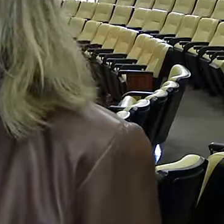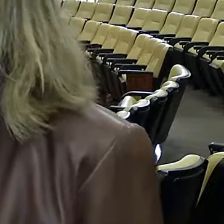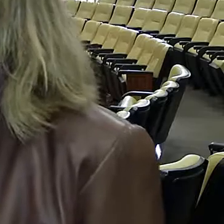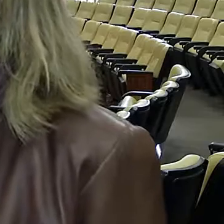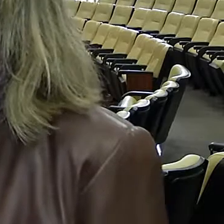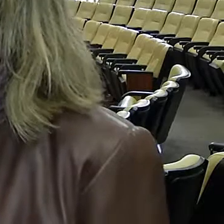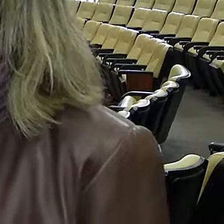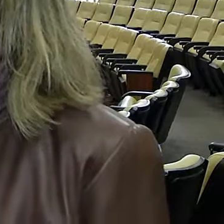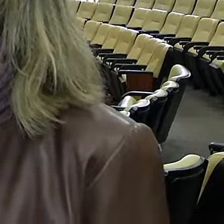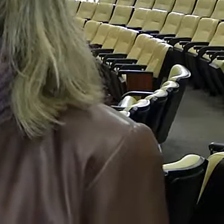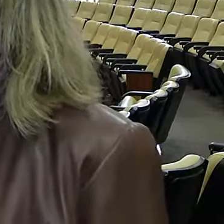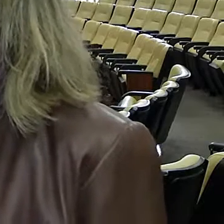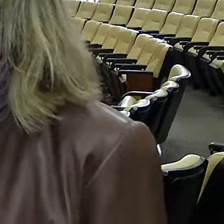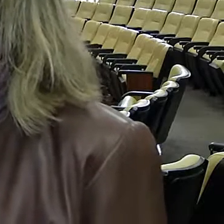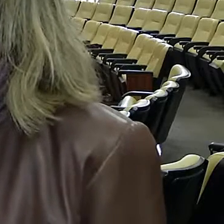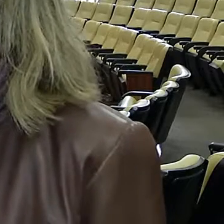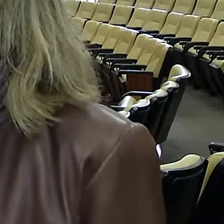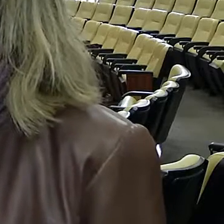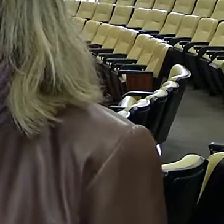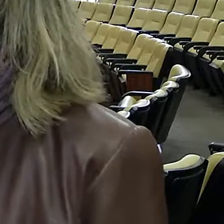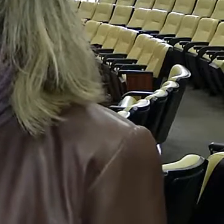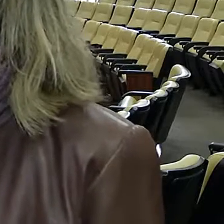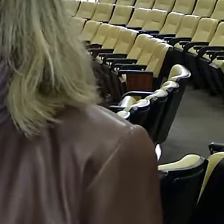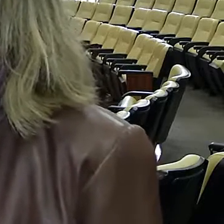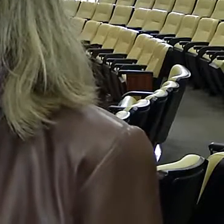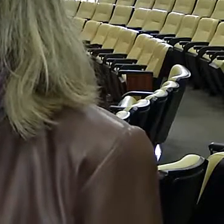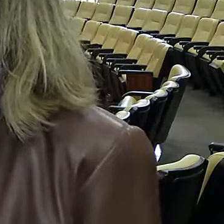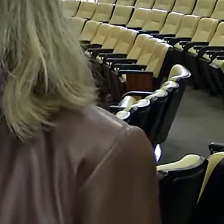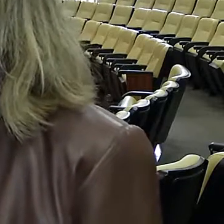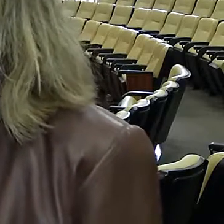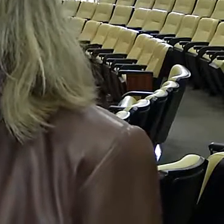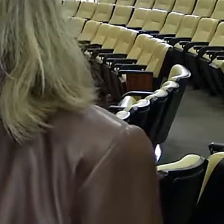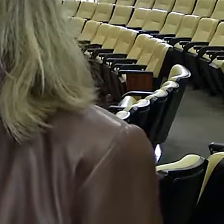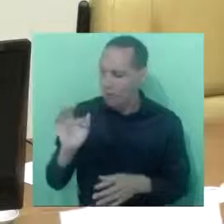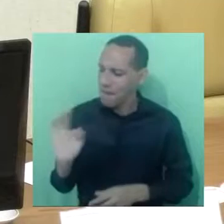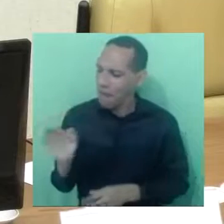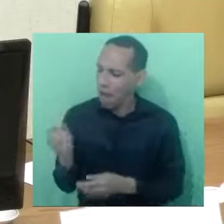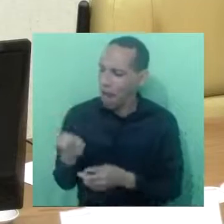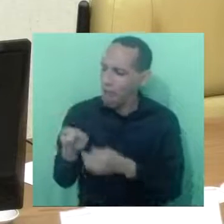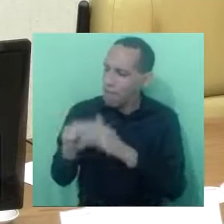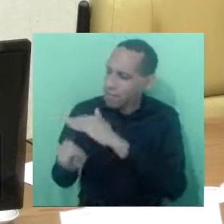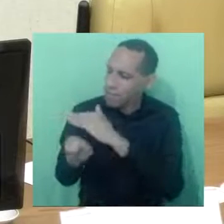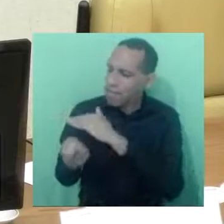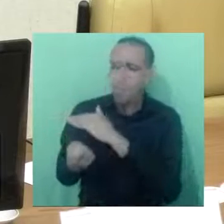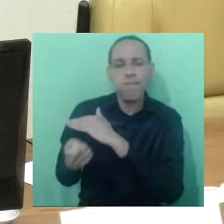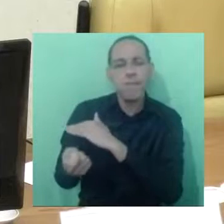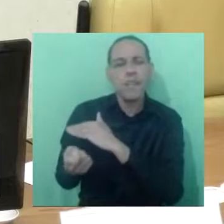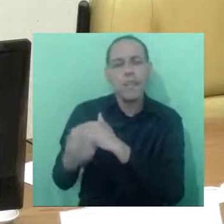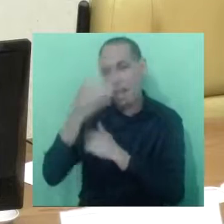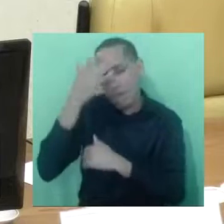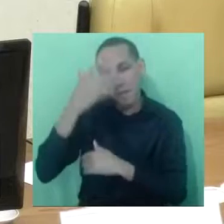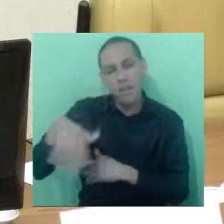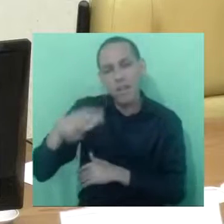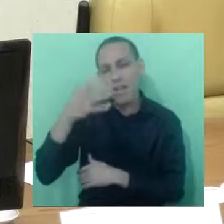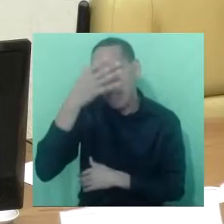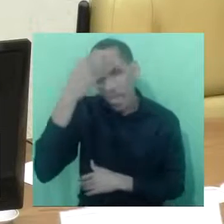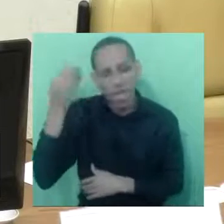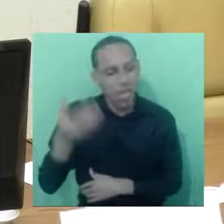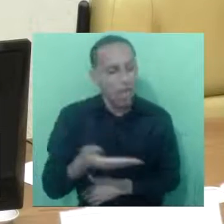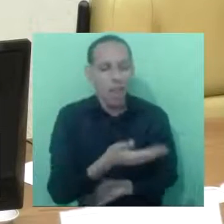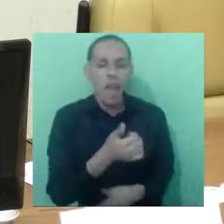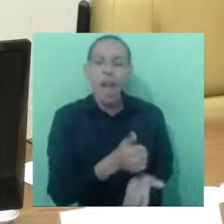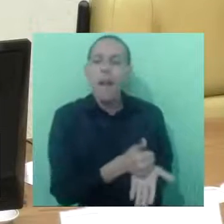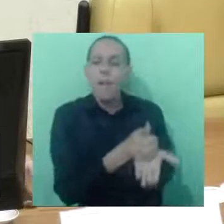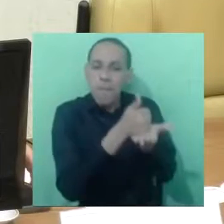derruba o muro que muitas vezes essas duas escolas São divididas por um muro e as pessoas simples o fim de Educação de